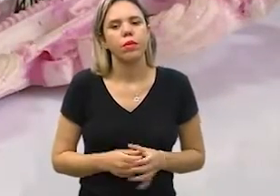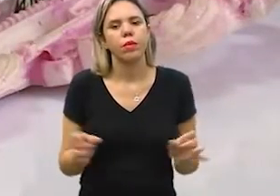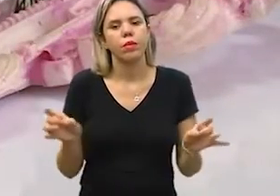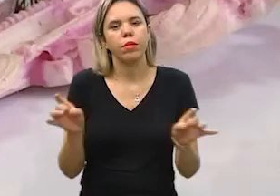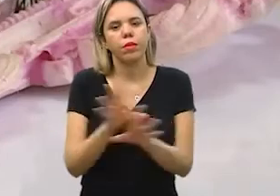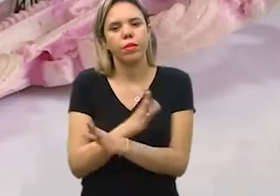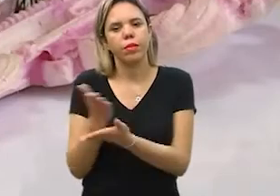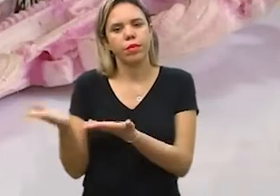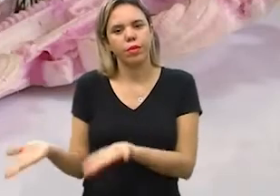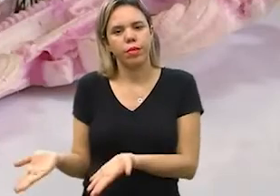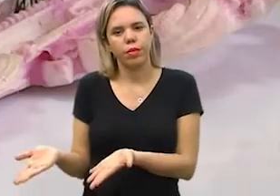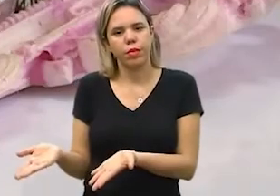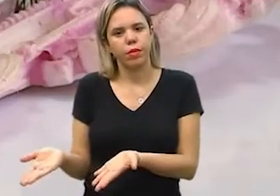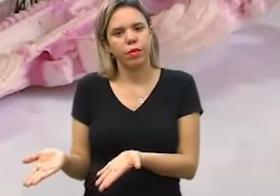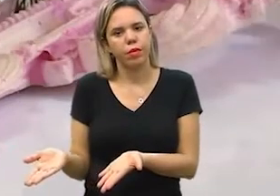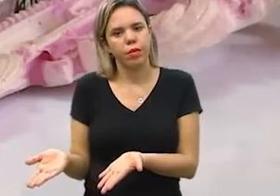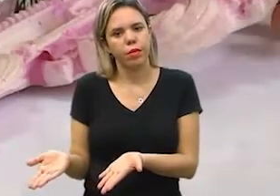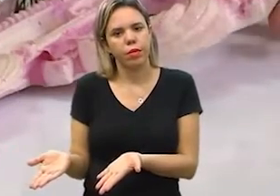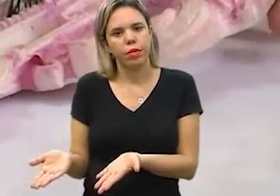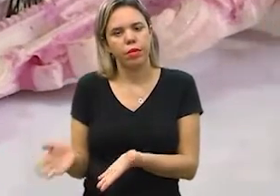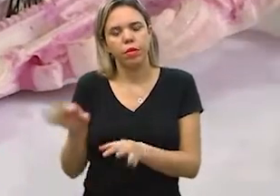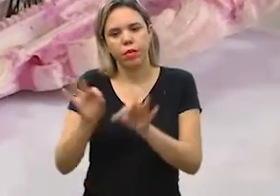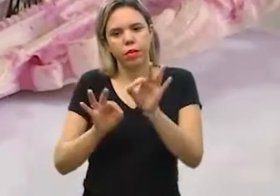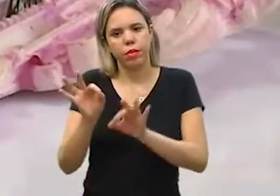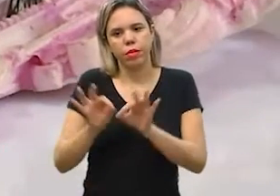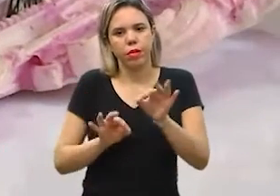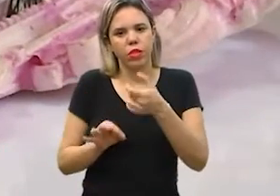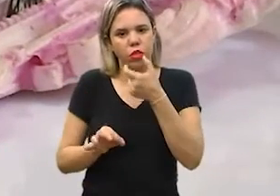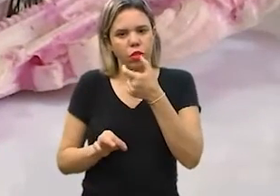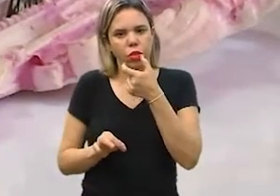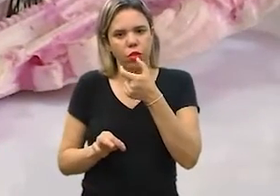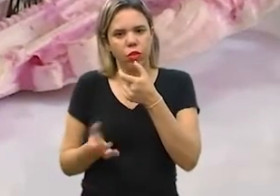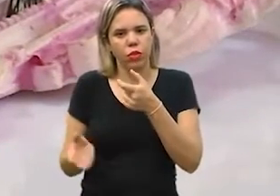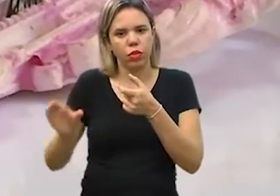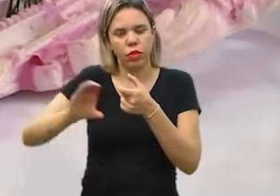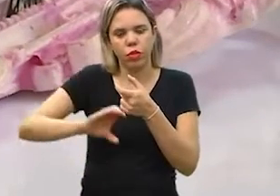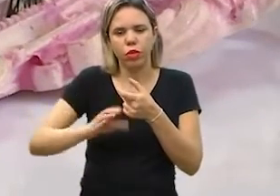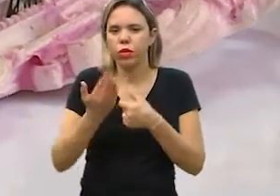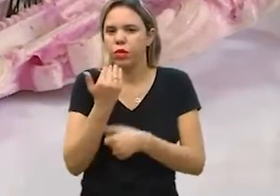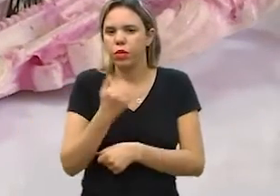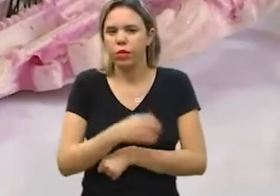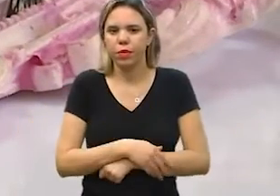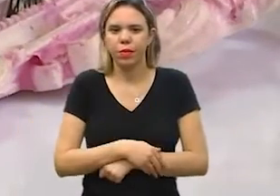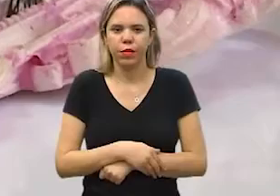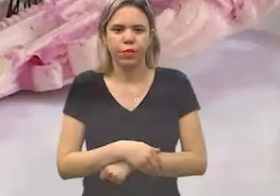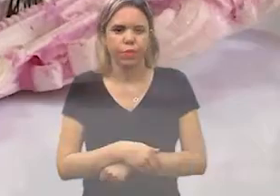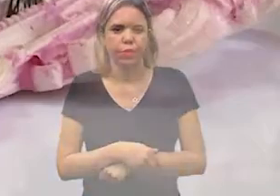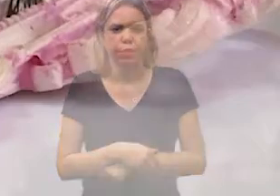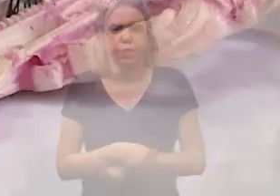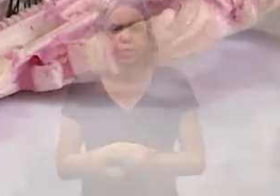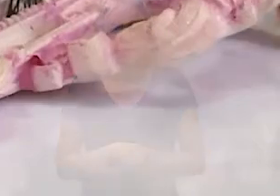Está pronta a nossa receita. Aí é só decorar com a bolacha por cima e servir.